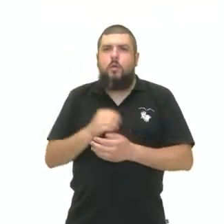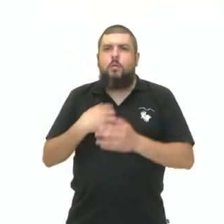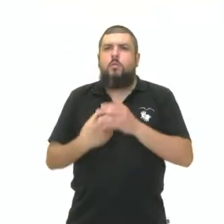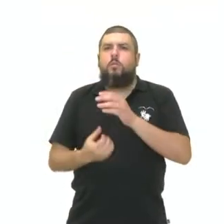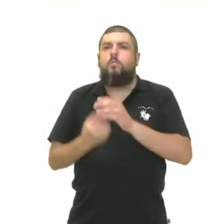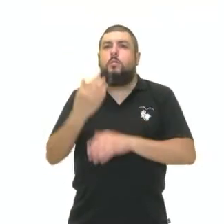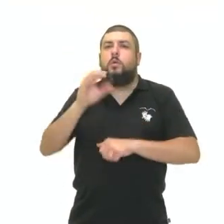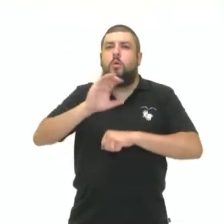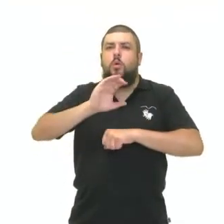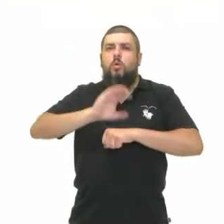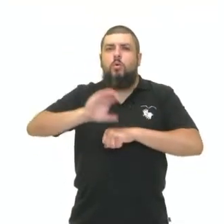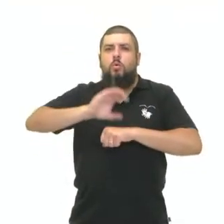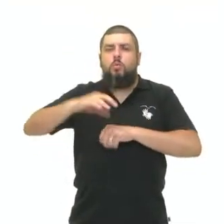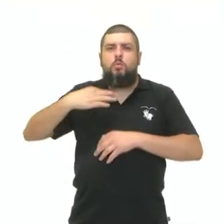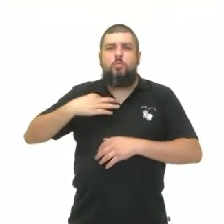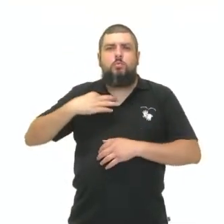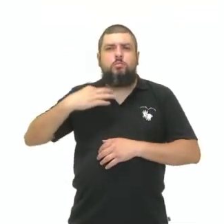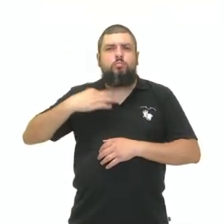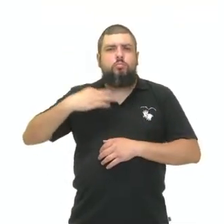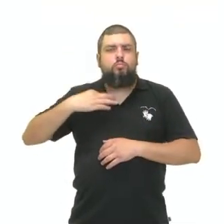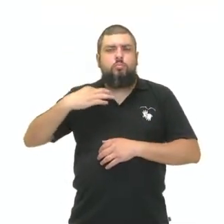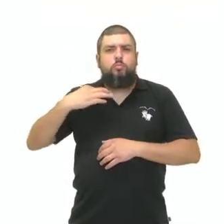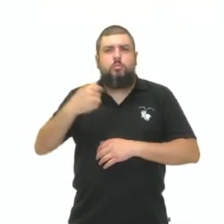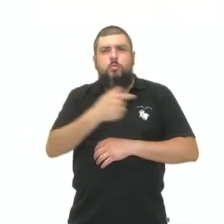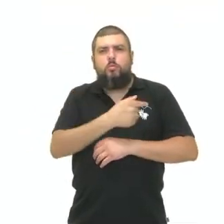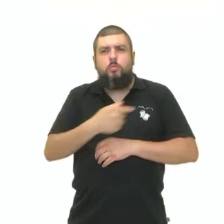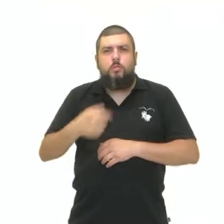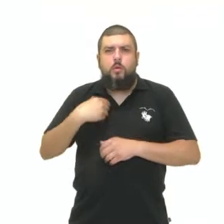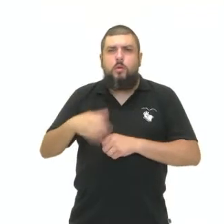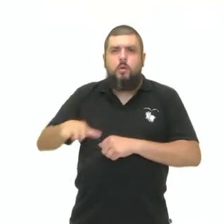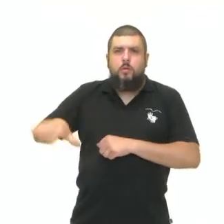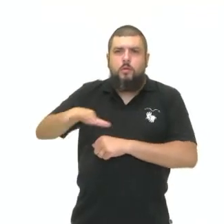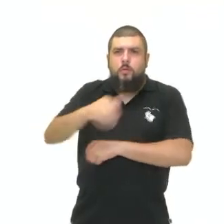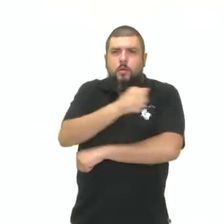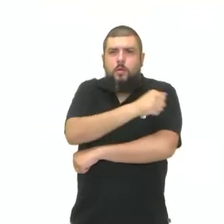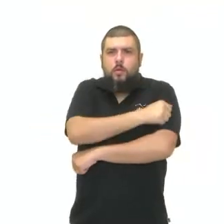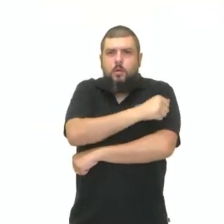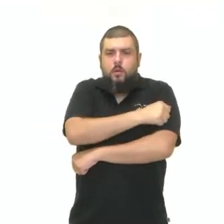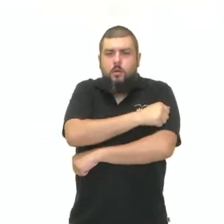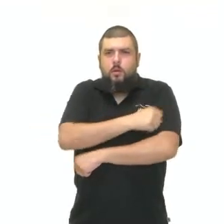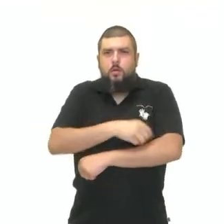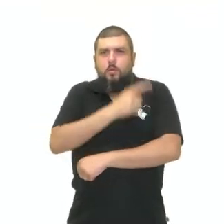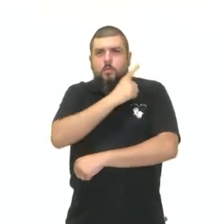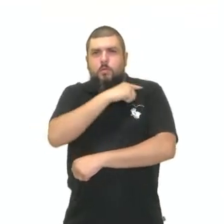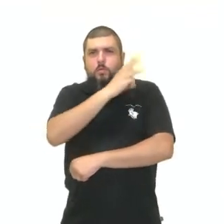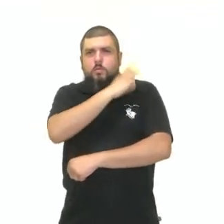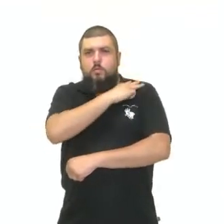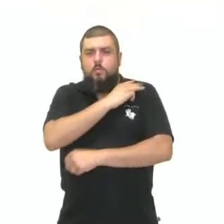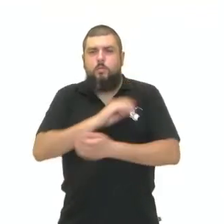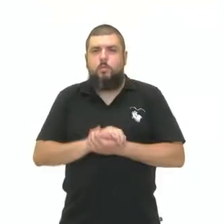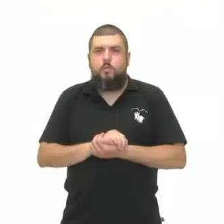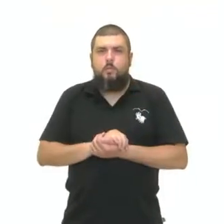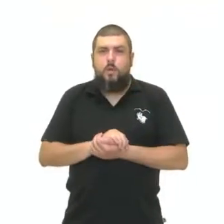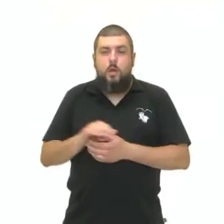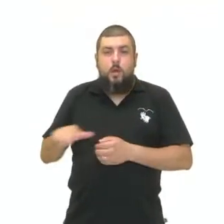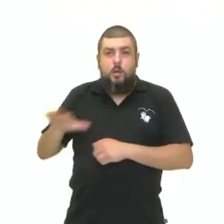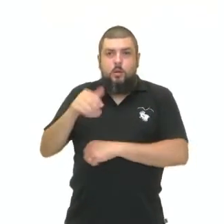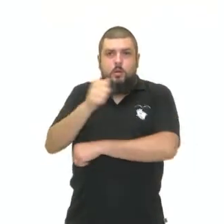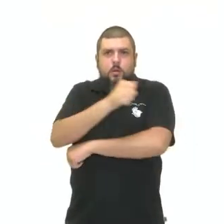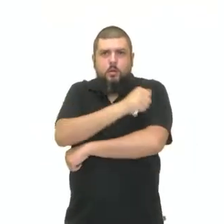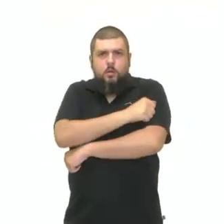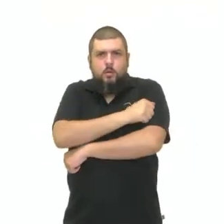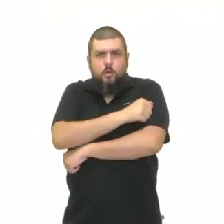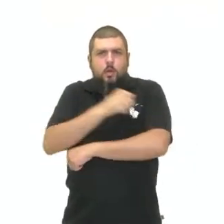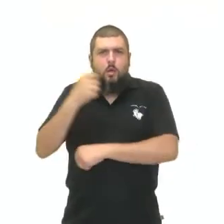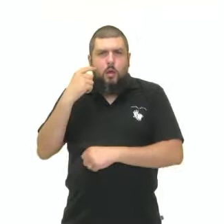semanal voluntário no contraturno para alunos do ensino médio. Os próprios estudantes buscam as notícias de cunho